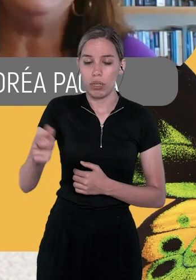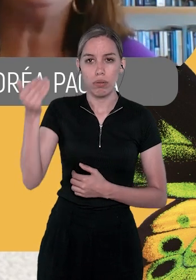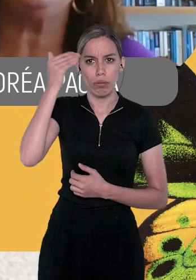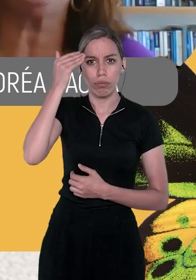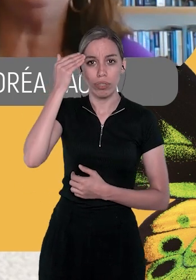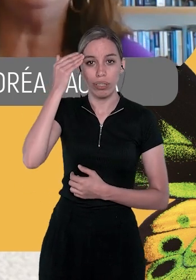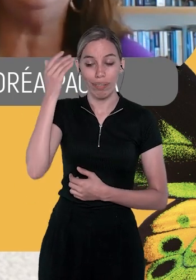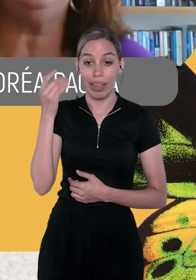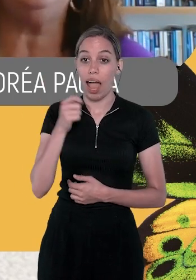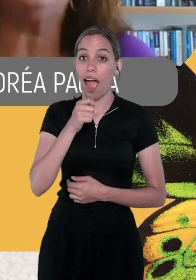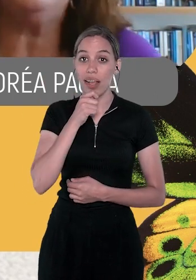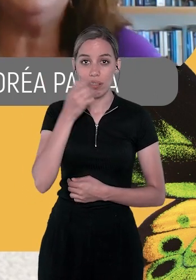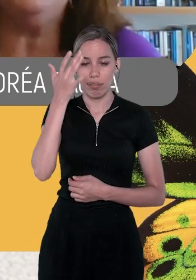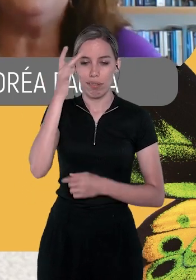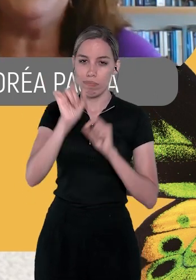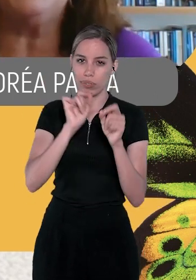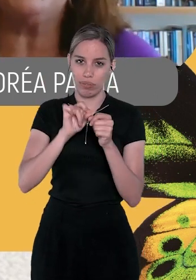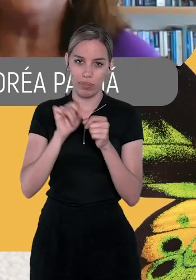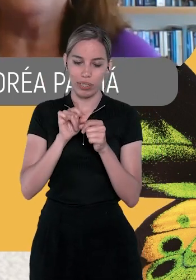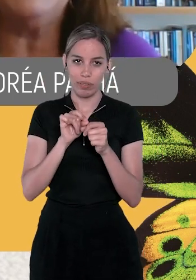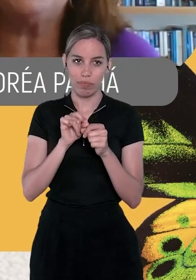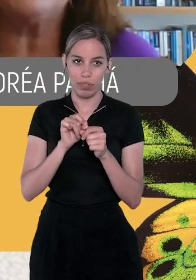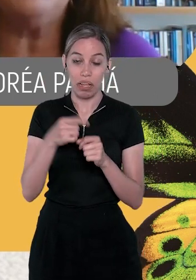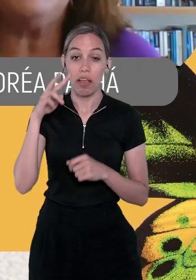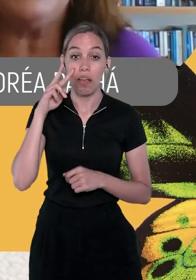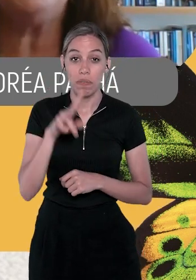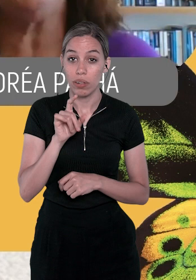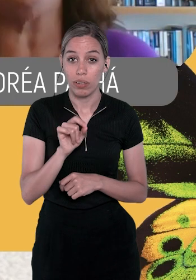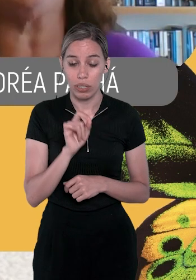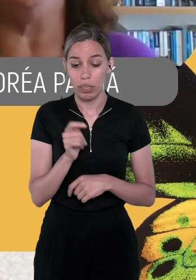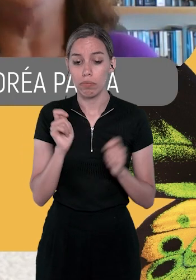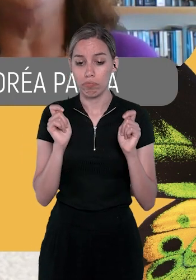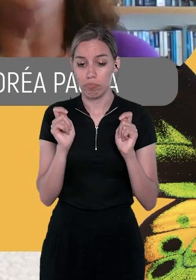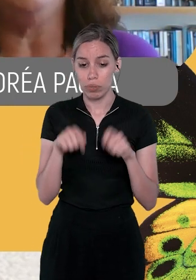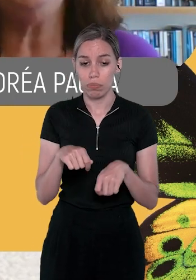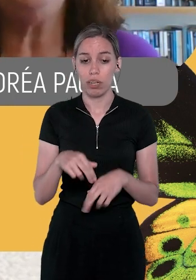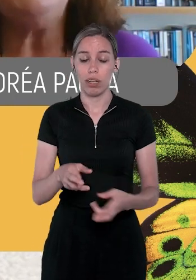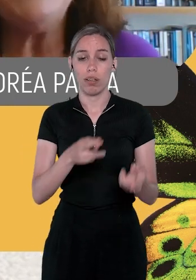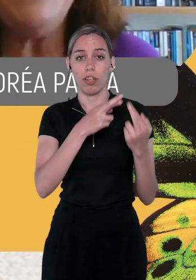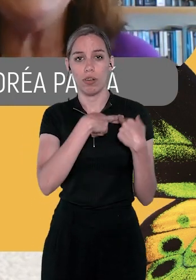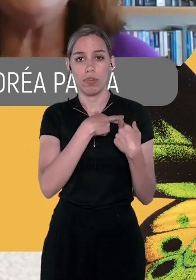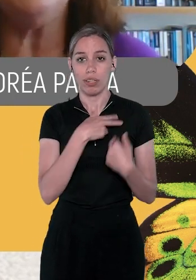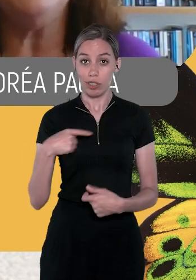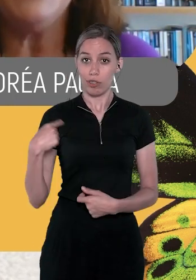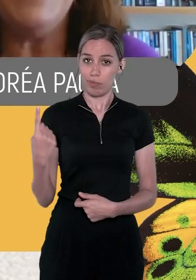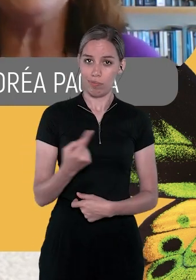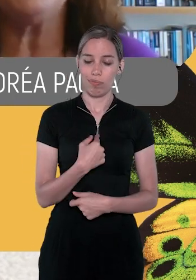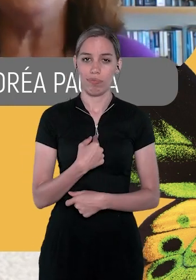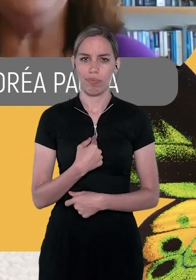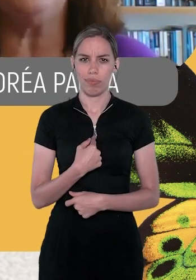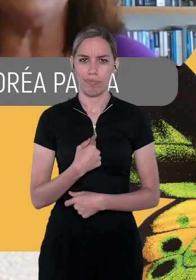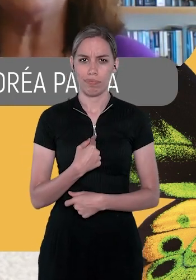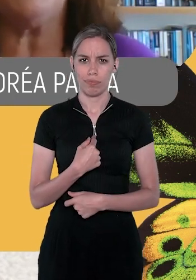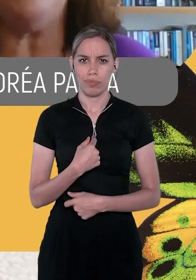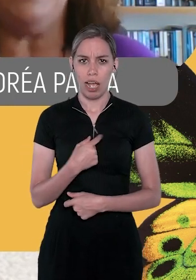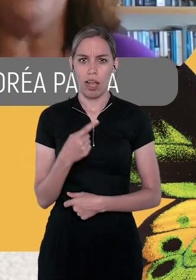a responsabilidade que eu vejo como uma responsabilidade nossa. A gente precisa